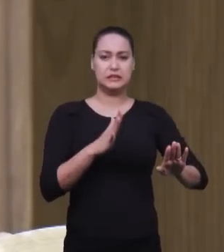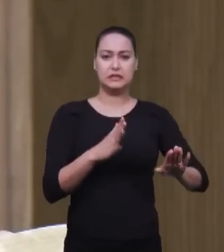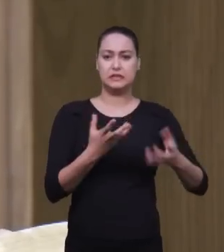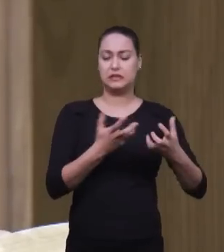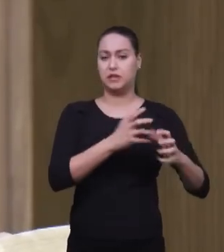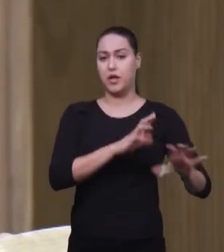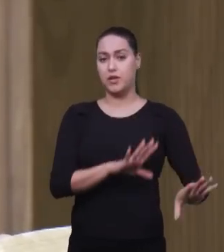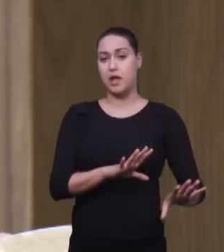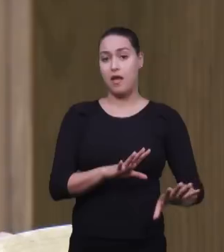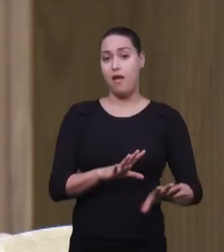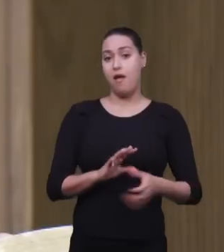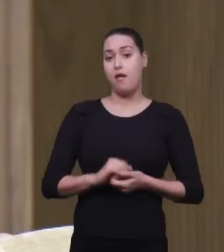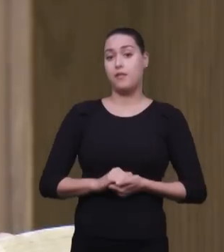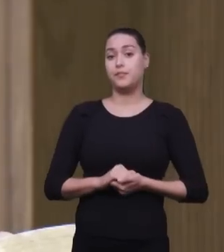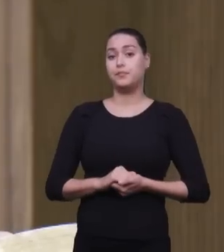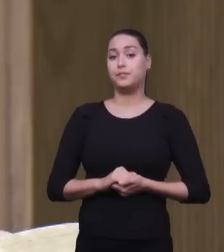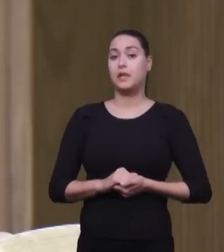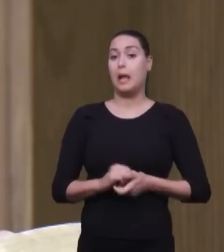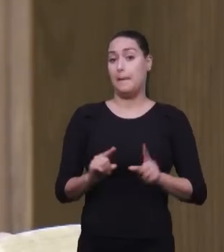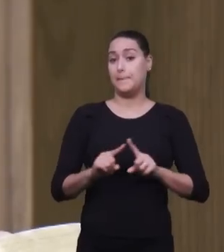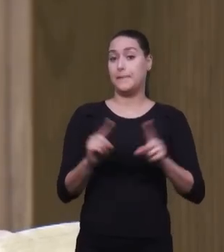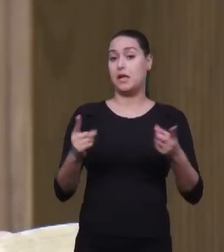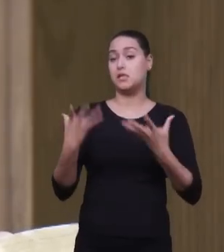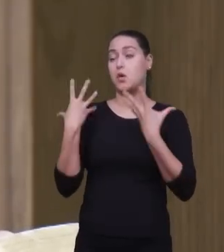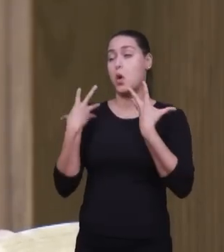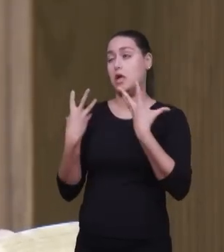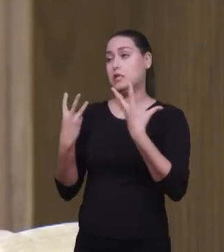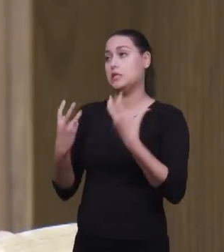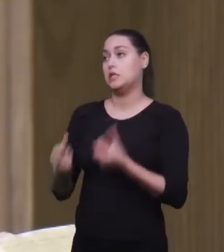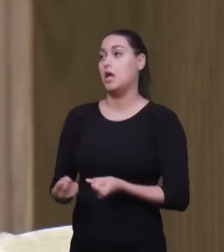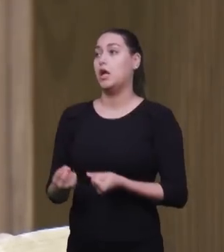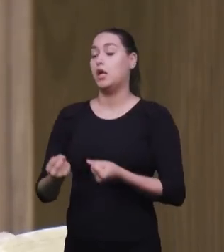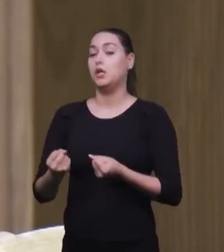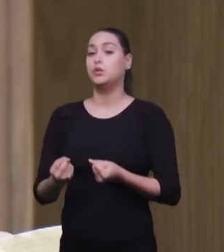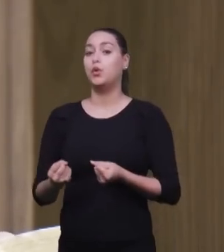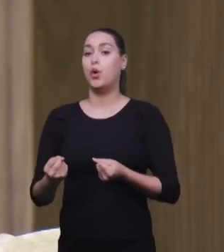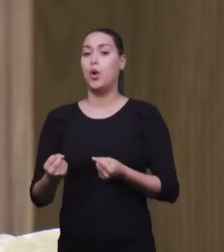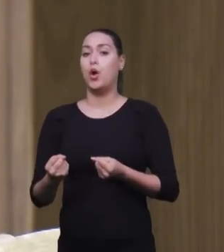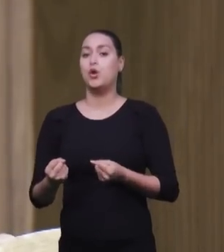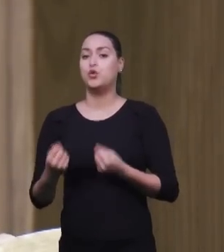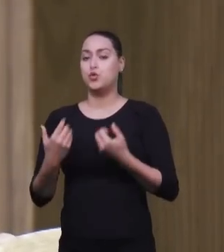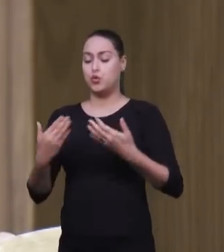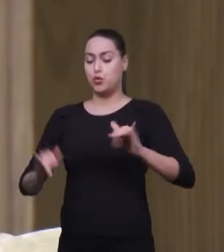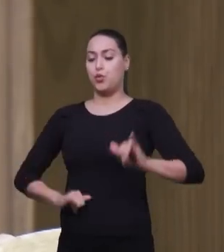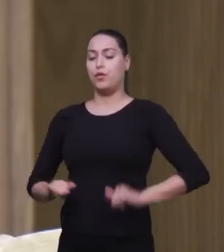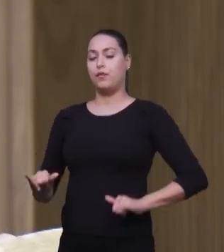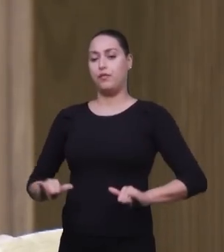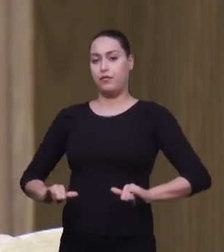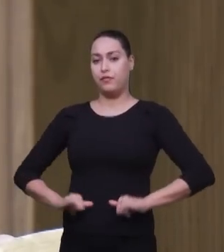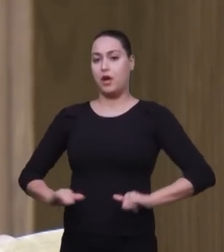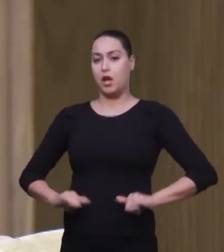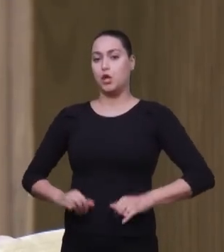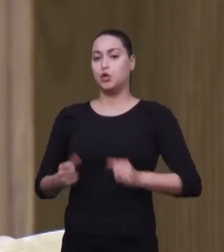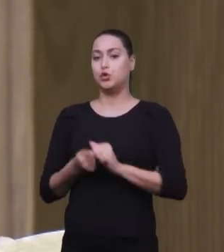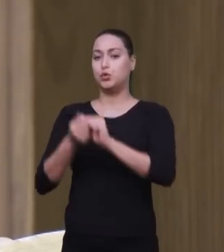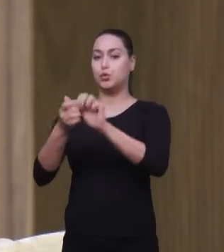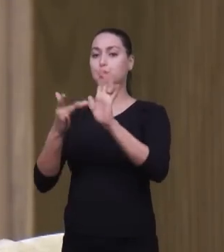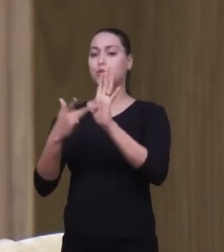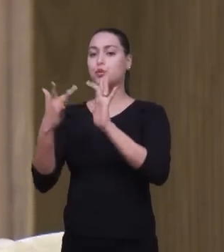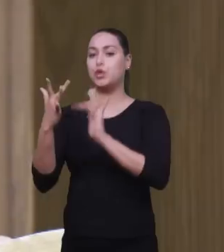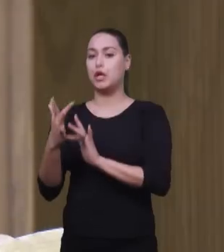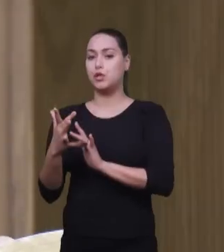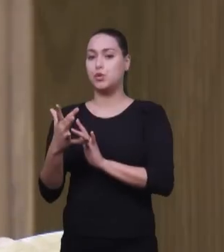por maiores riquezas o vitupério de Cristo do que os tesouros do Egito, porque tinha em vista